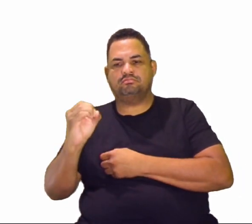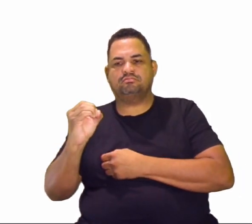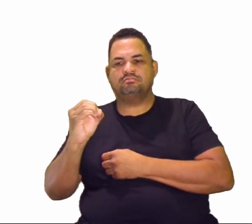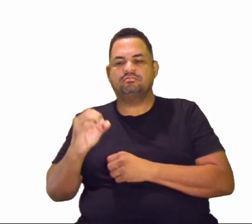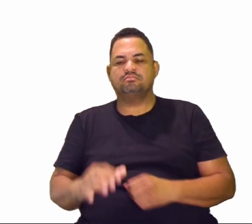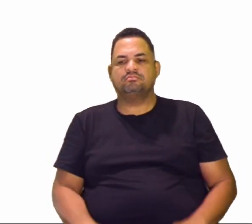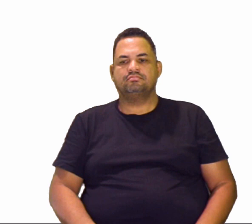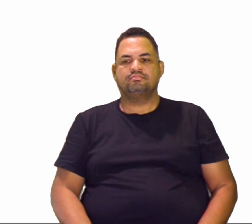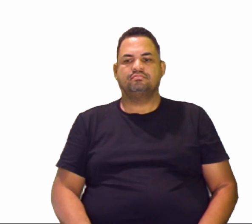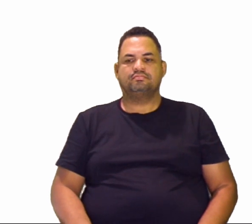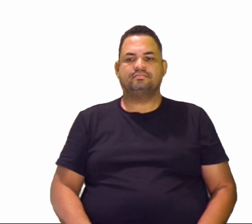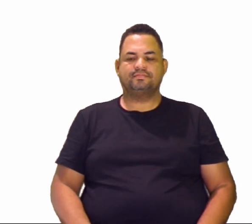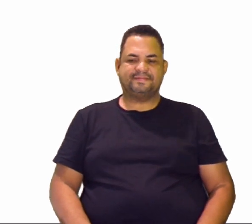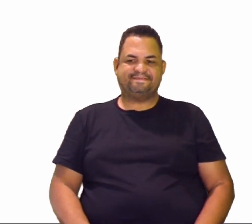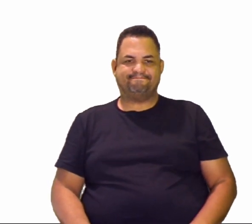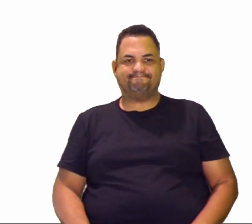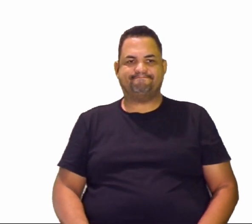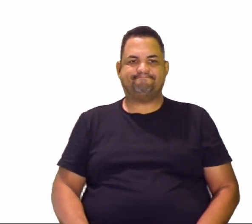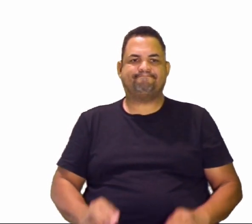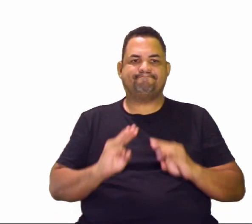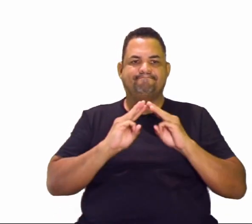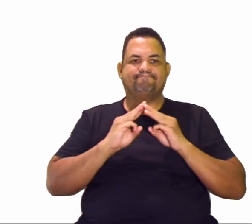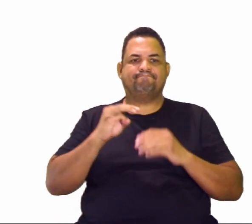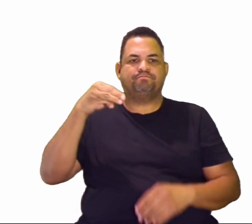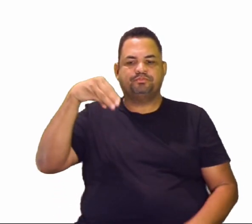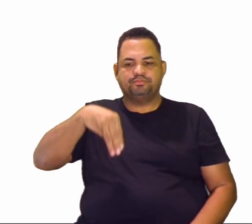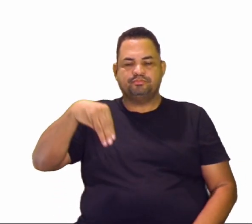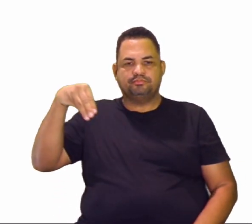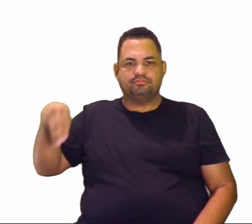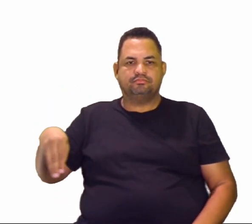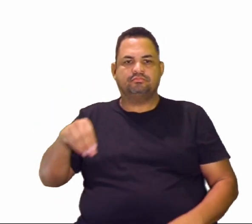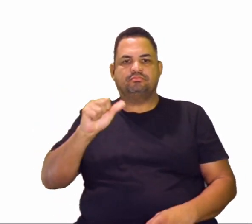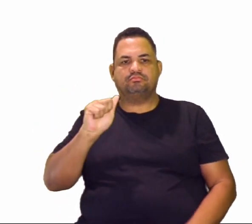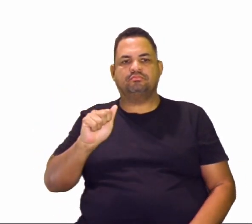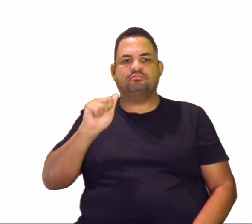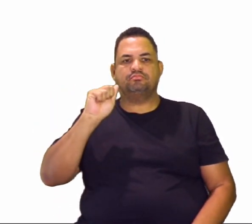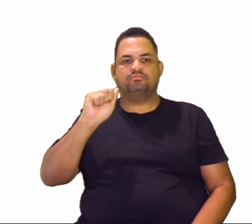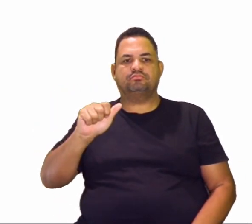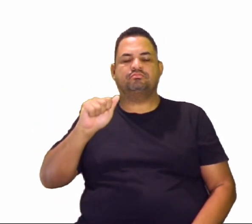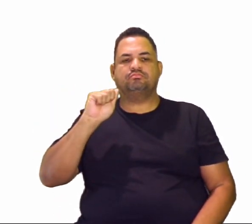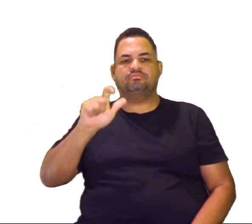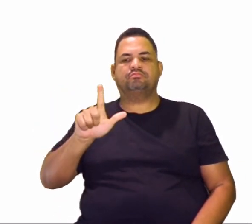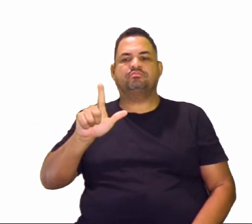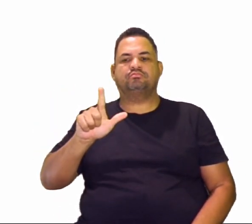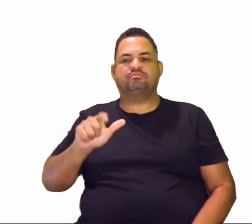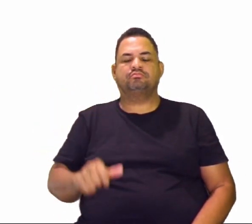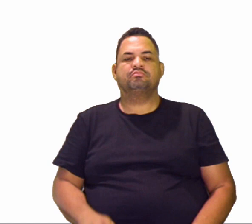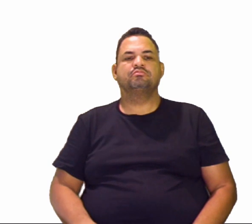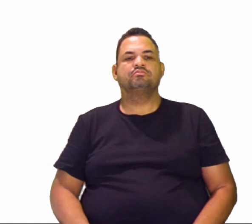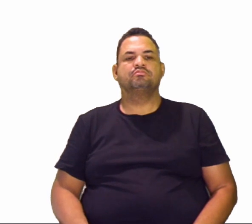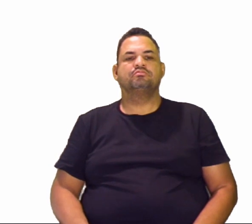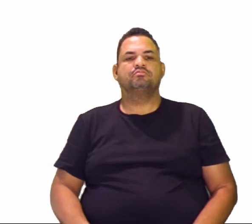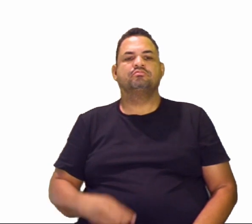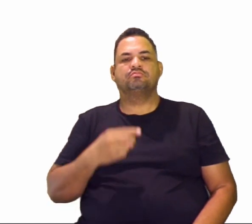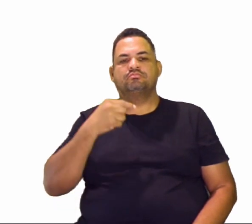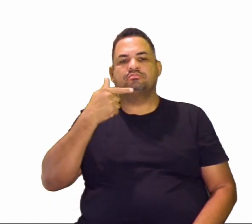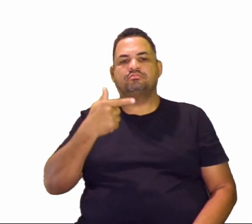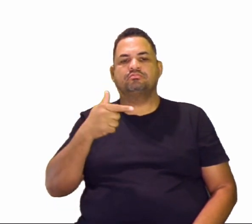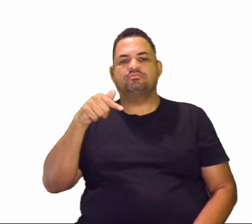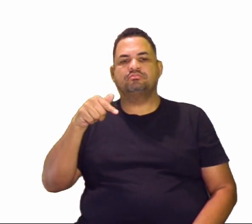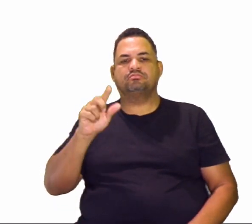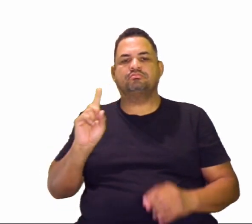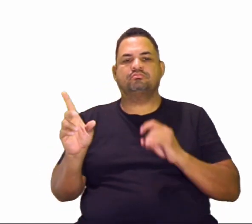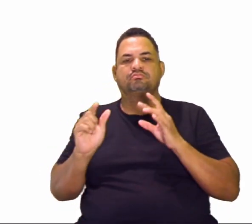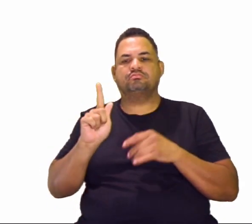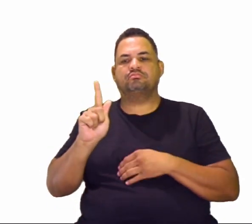oxigênio. A massa molar do alumínio, estou falando a massa molar do alumínio, é 27 gramas